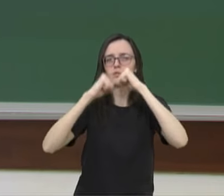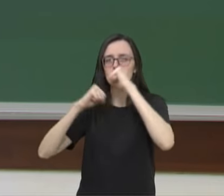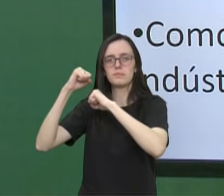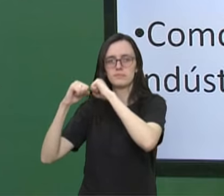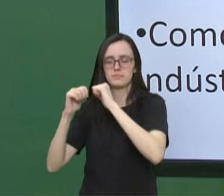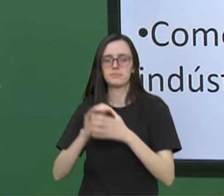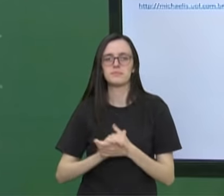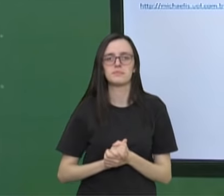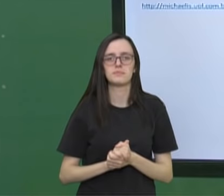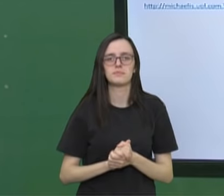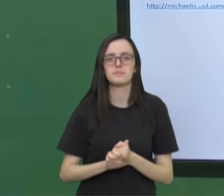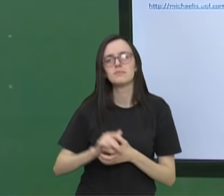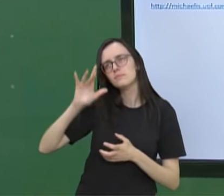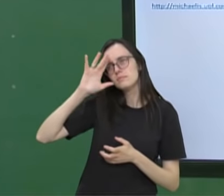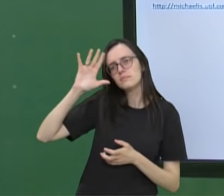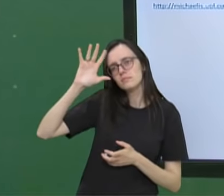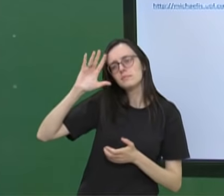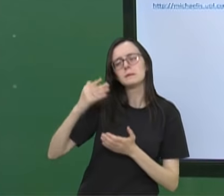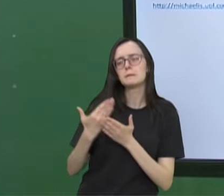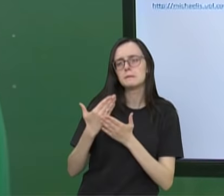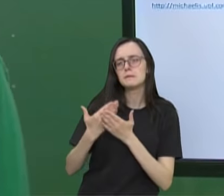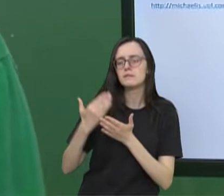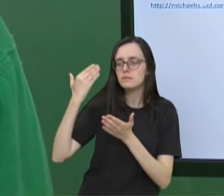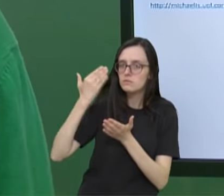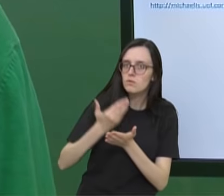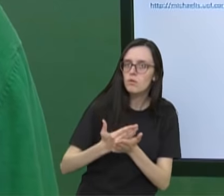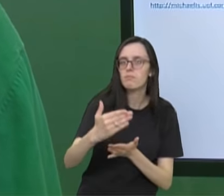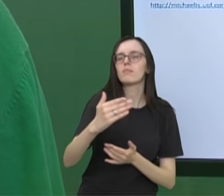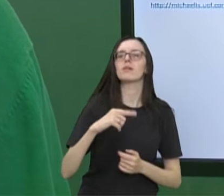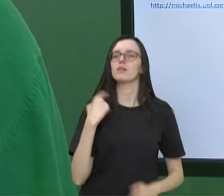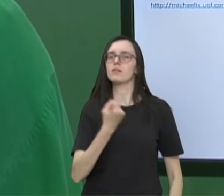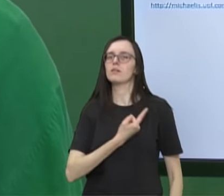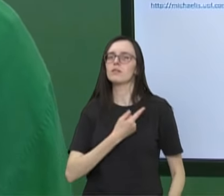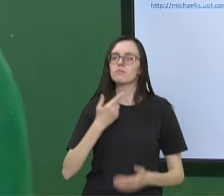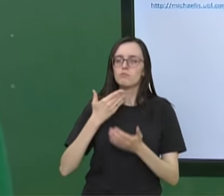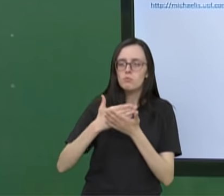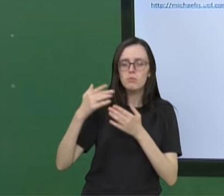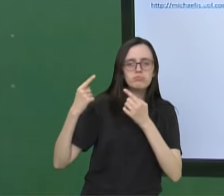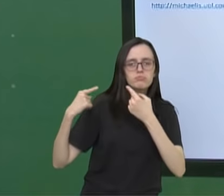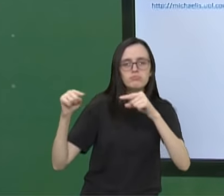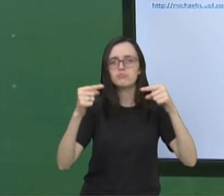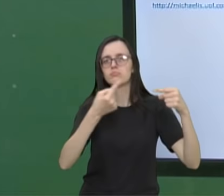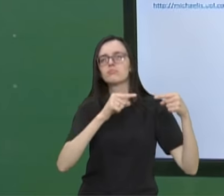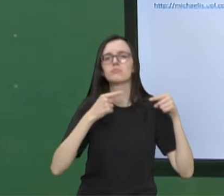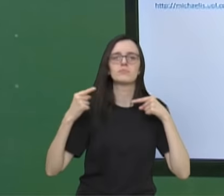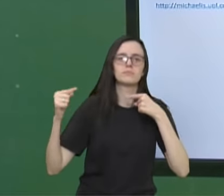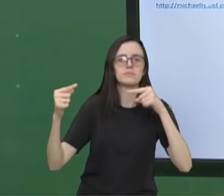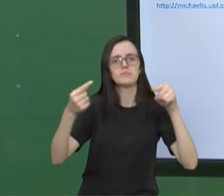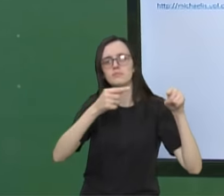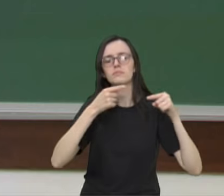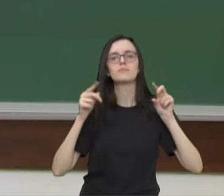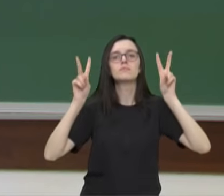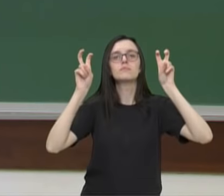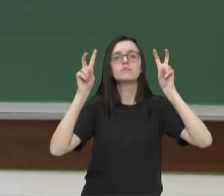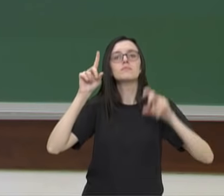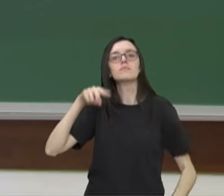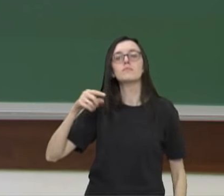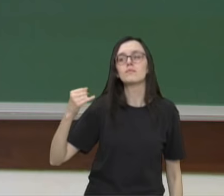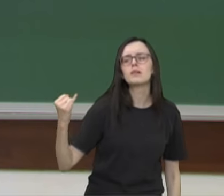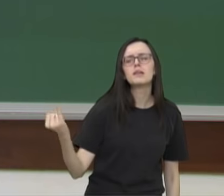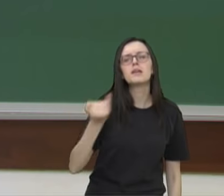a partir dessas indagações a gente começa aí com a gente começa discutindo com vocês questões relacionadas a